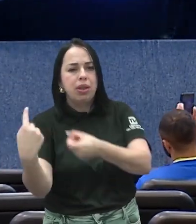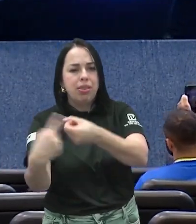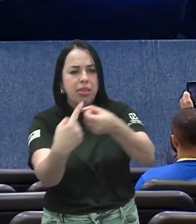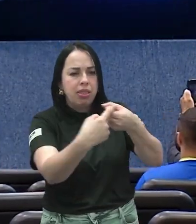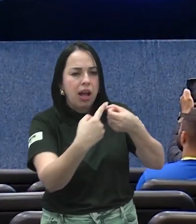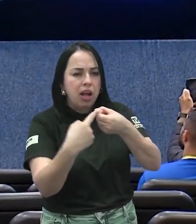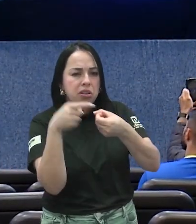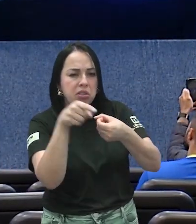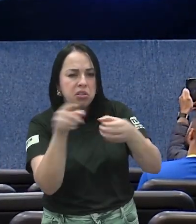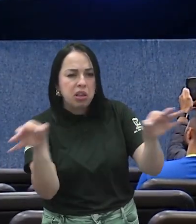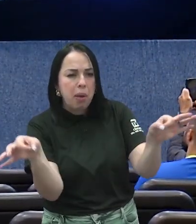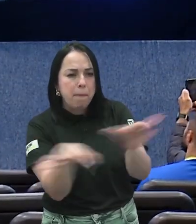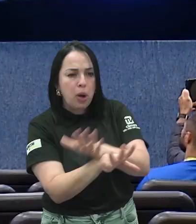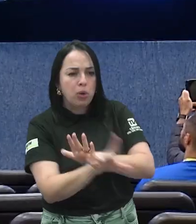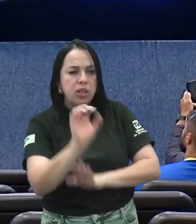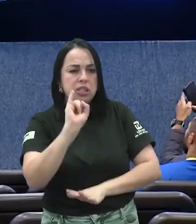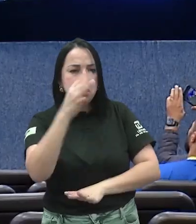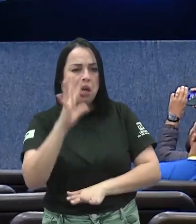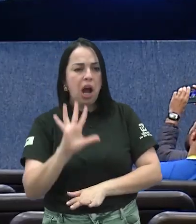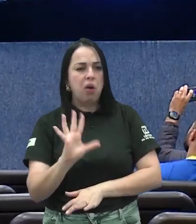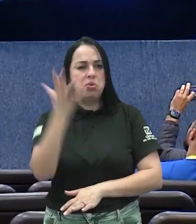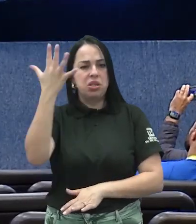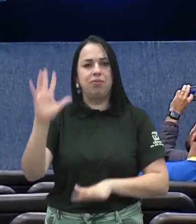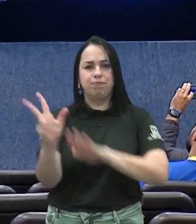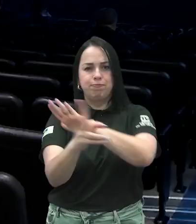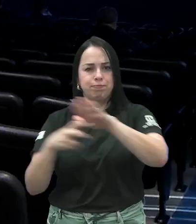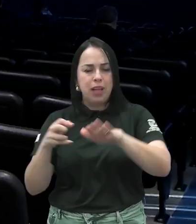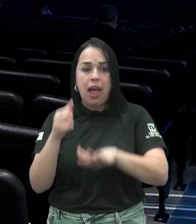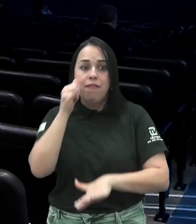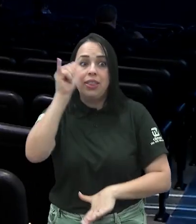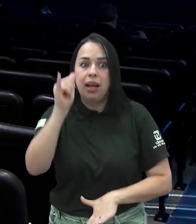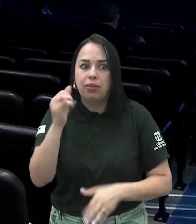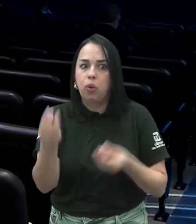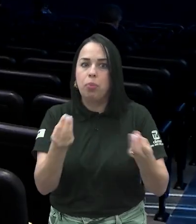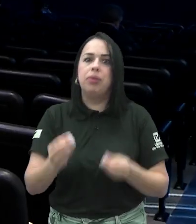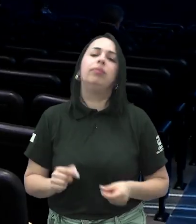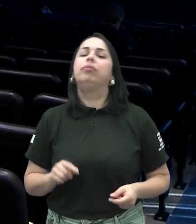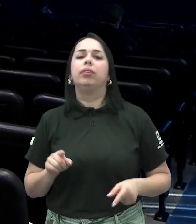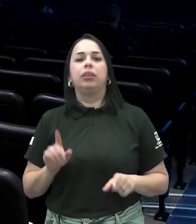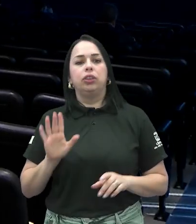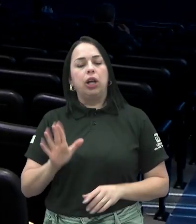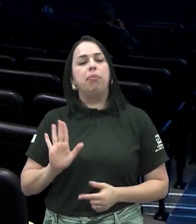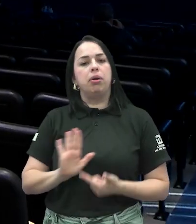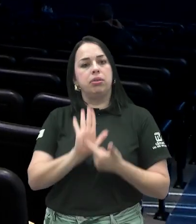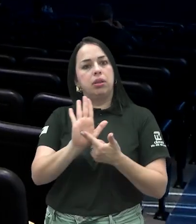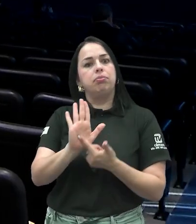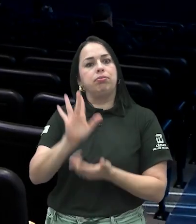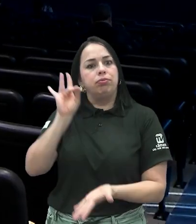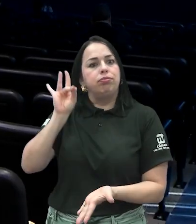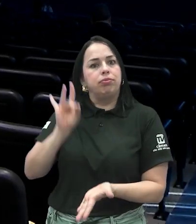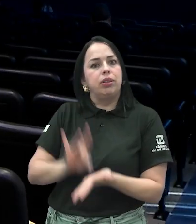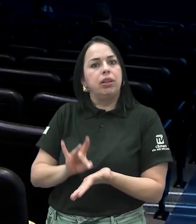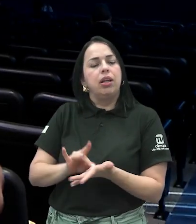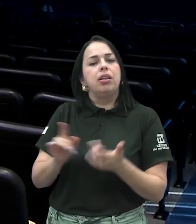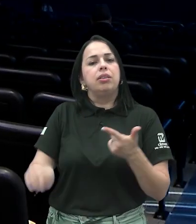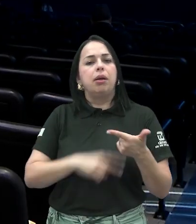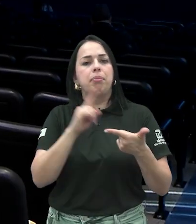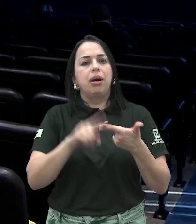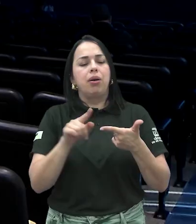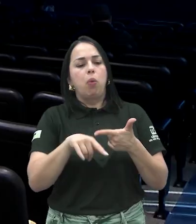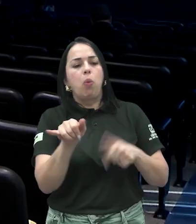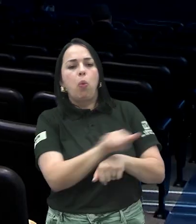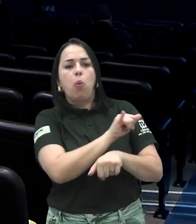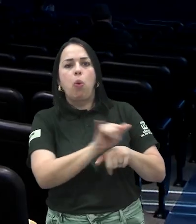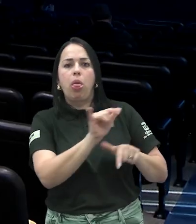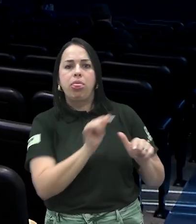Sua cidade inteligente está pronta para um ataque hacker? Nós trouxemos casos reais de invasão que aconteceram e como